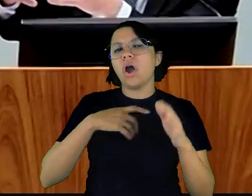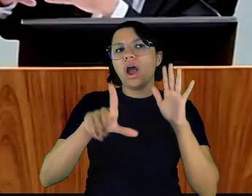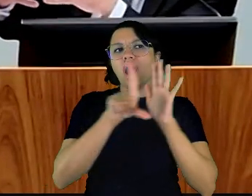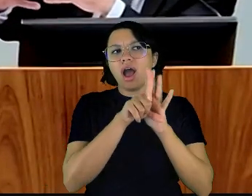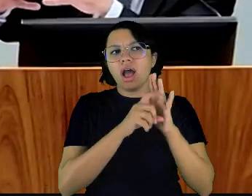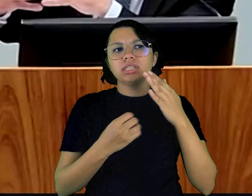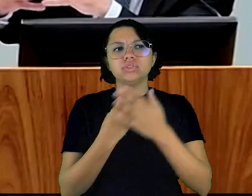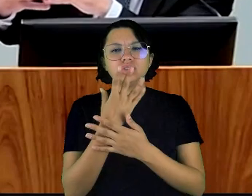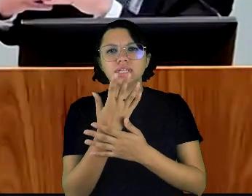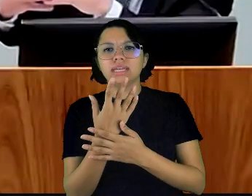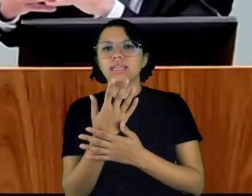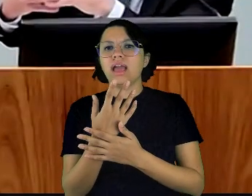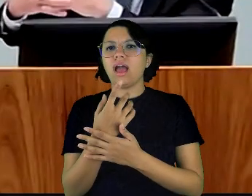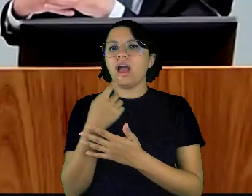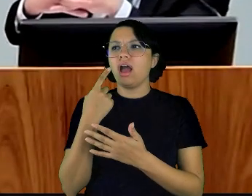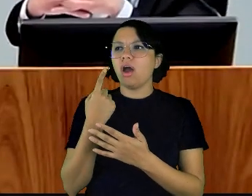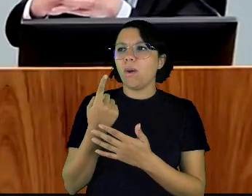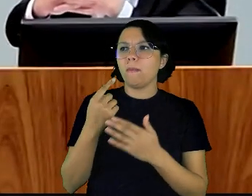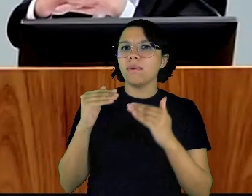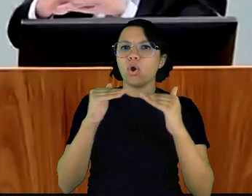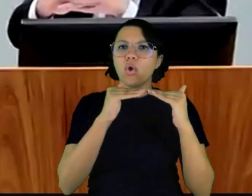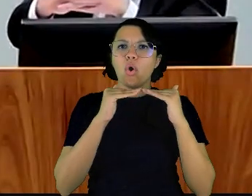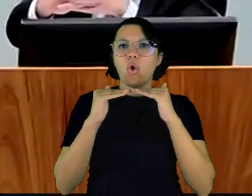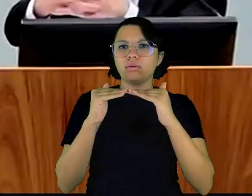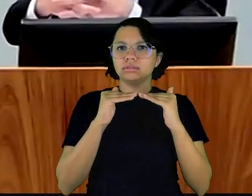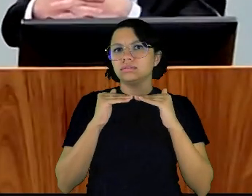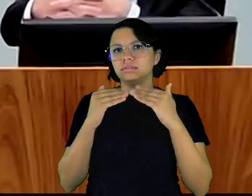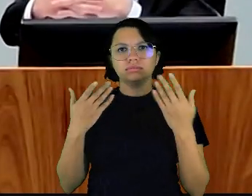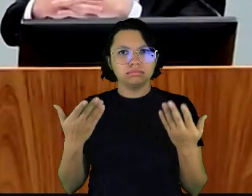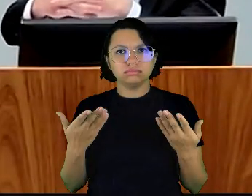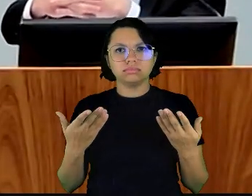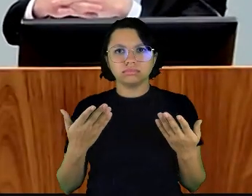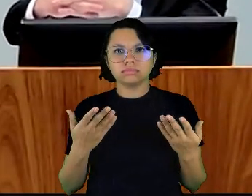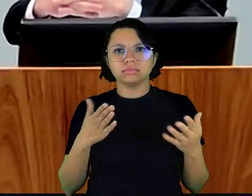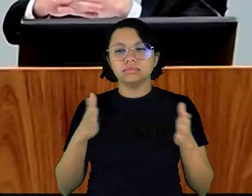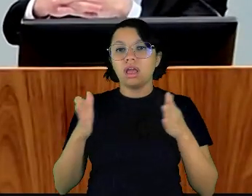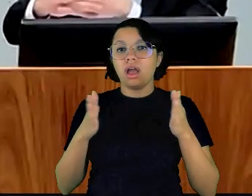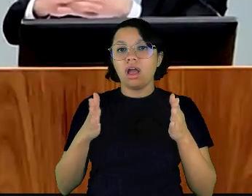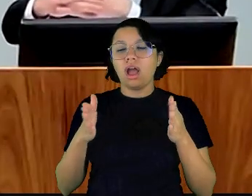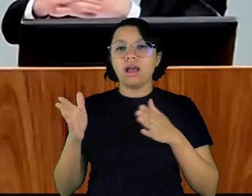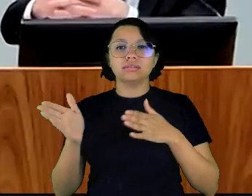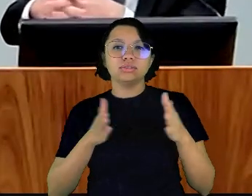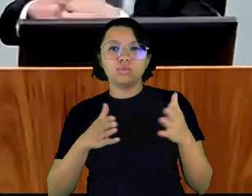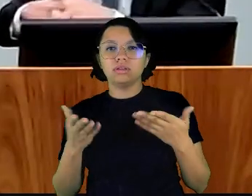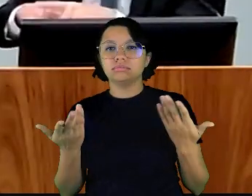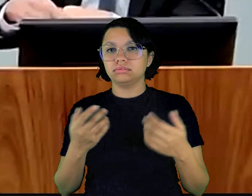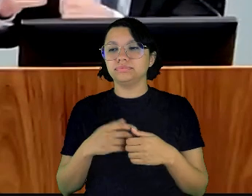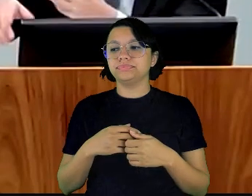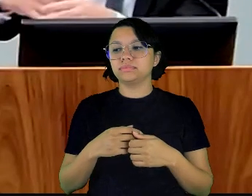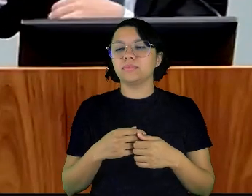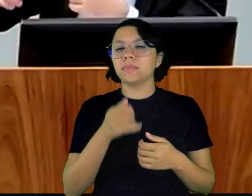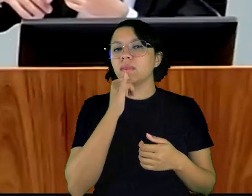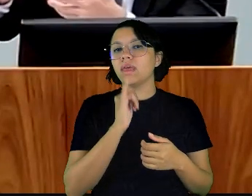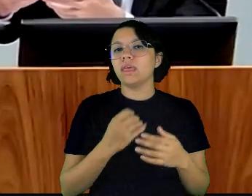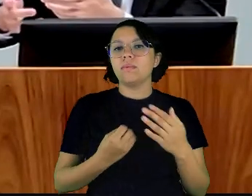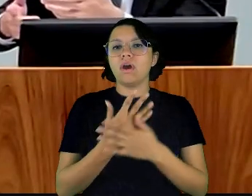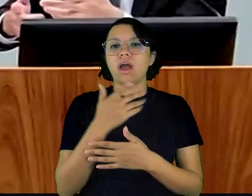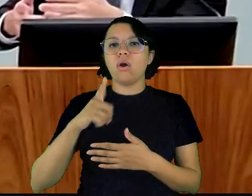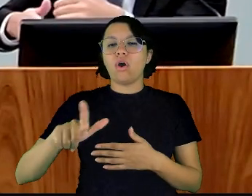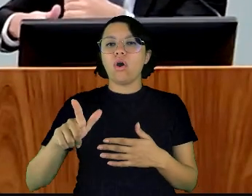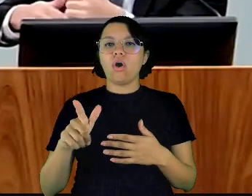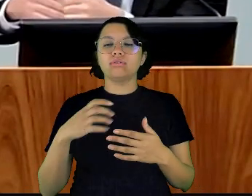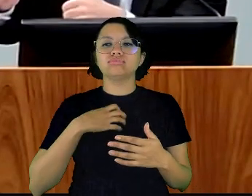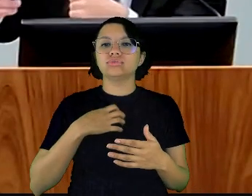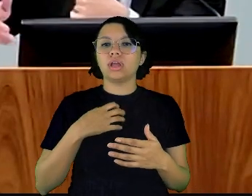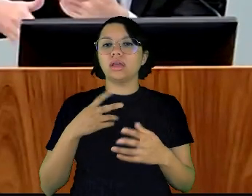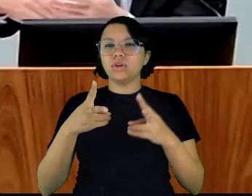tentar criar pelo menos uma coerência entre as situações, né? Por exemplo, criar uma outra hipótese, que